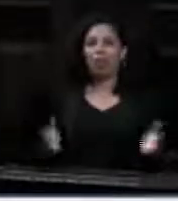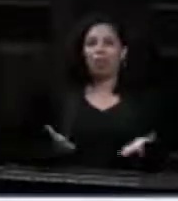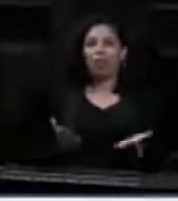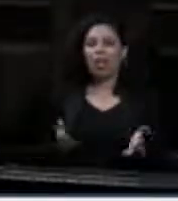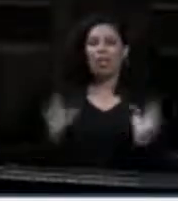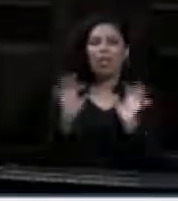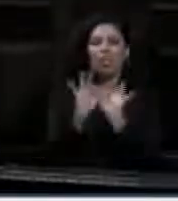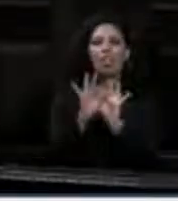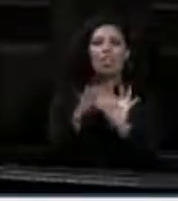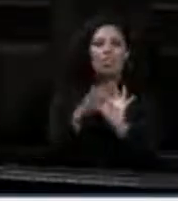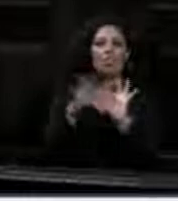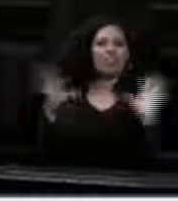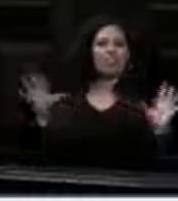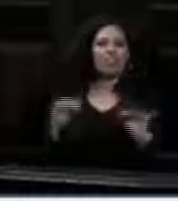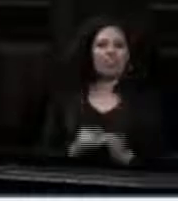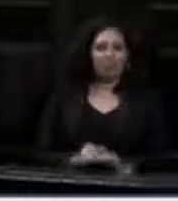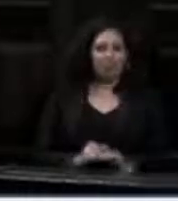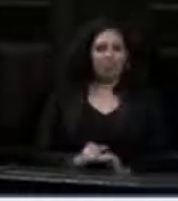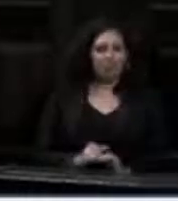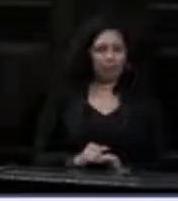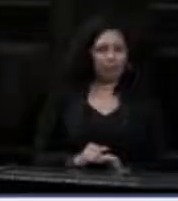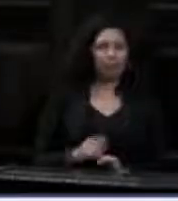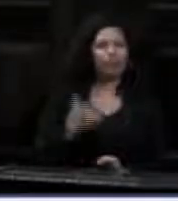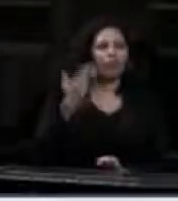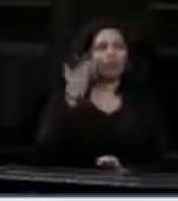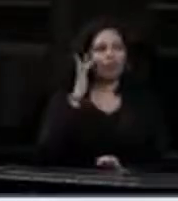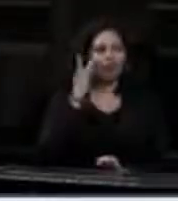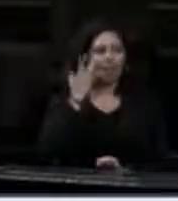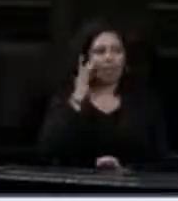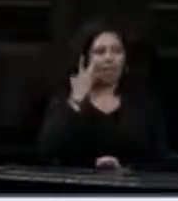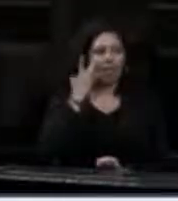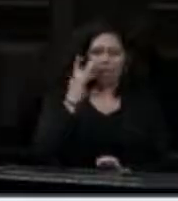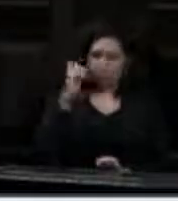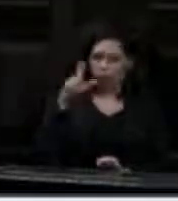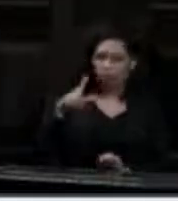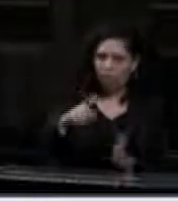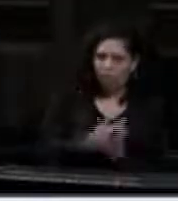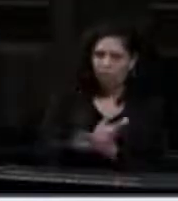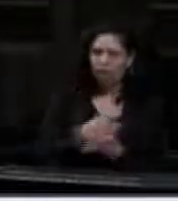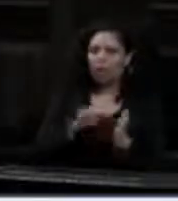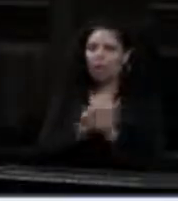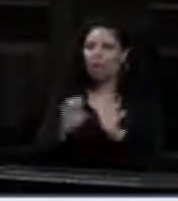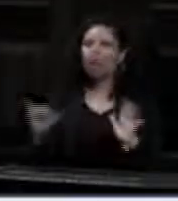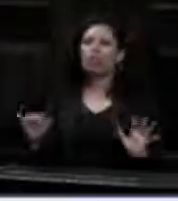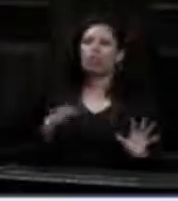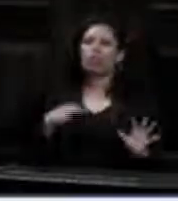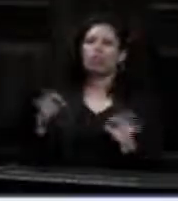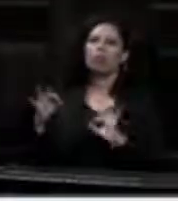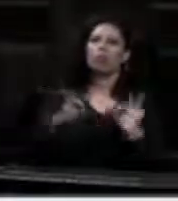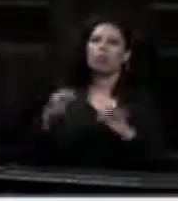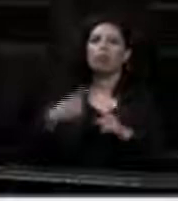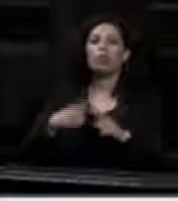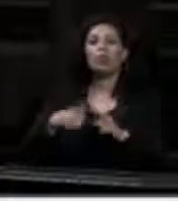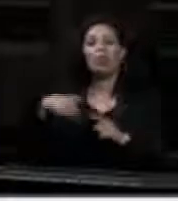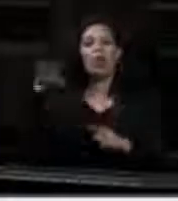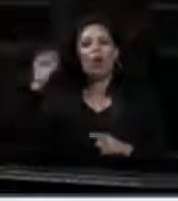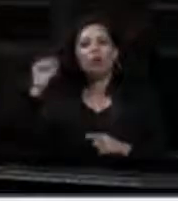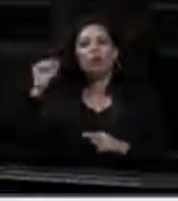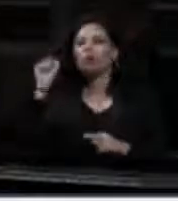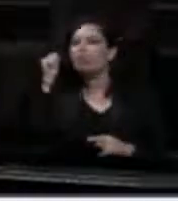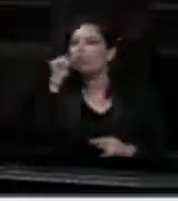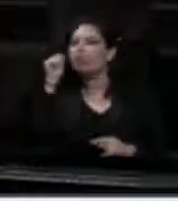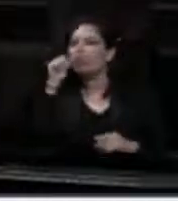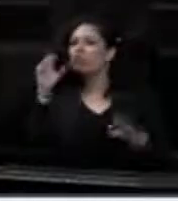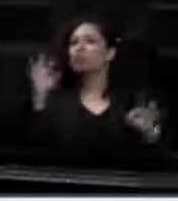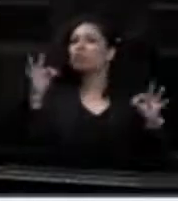é verdade que não dei prosseguimento a essa lei. E, inclusive, reforço o meu pedido